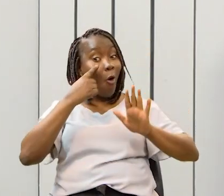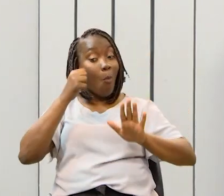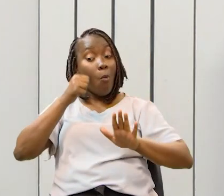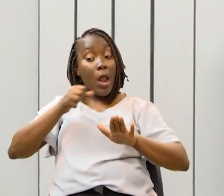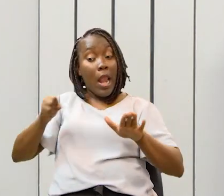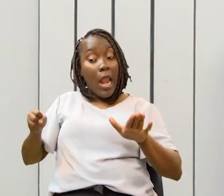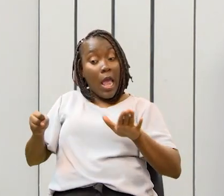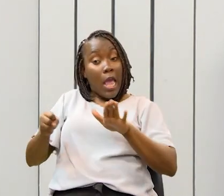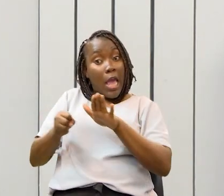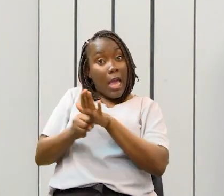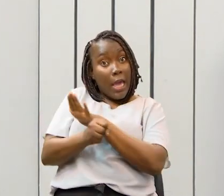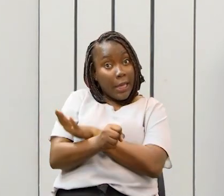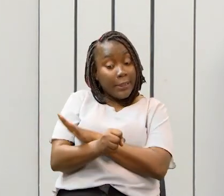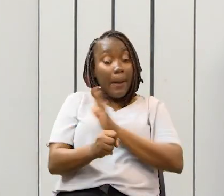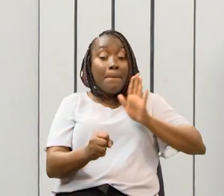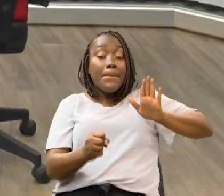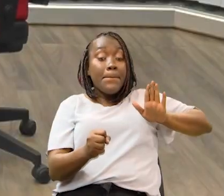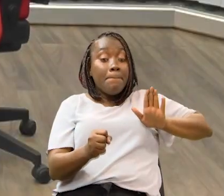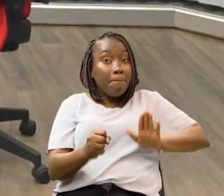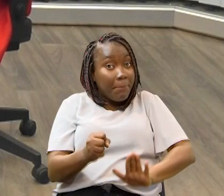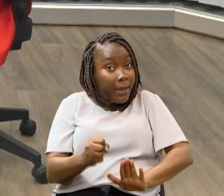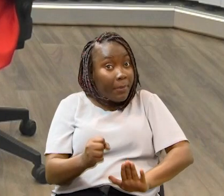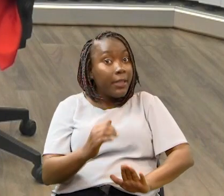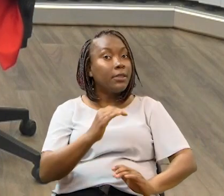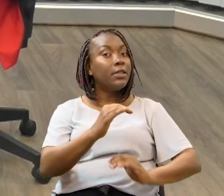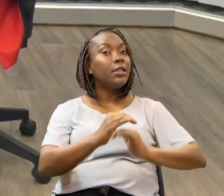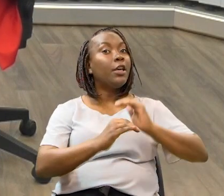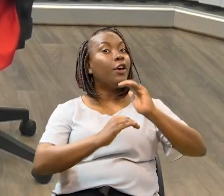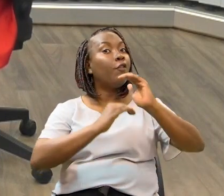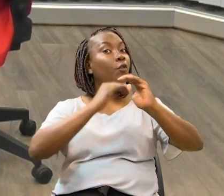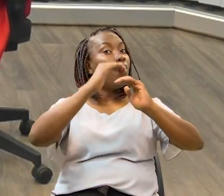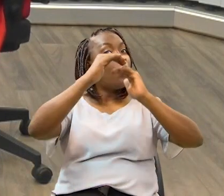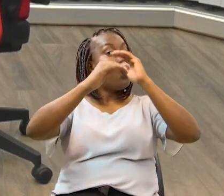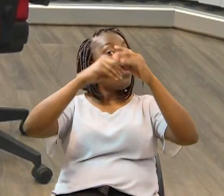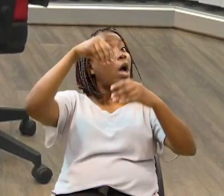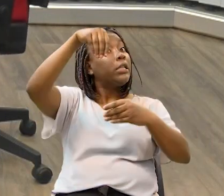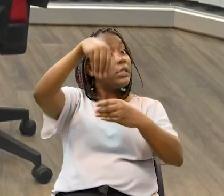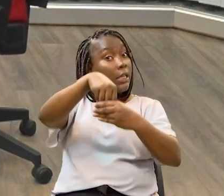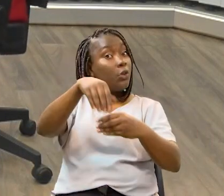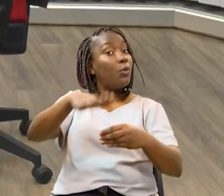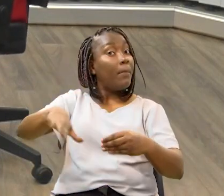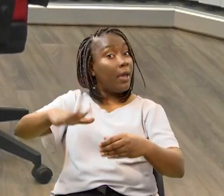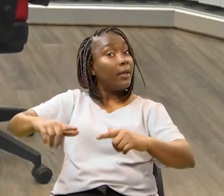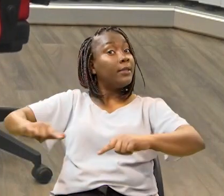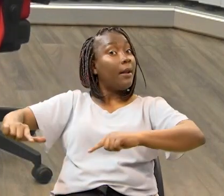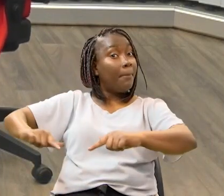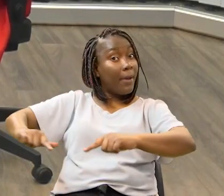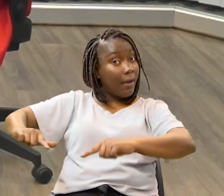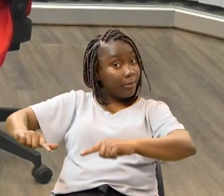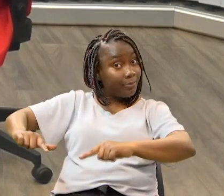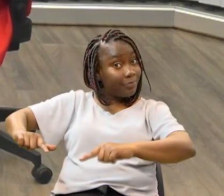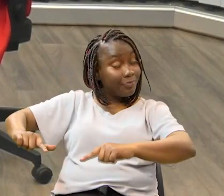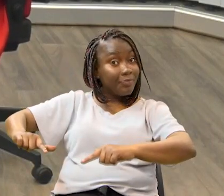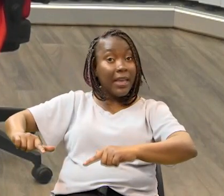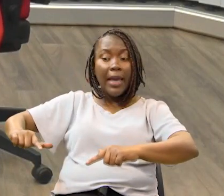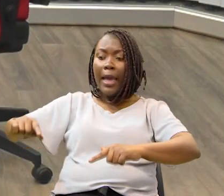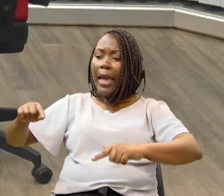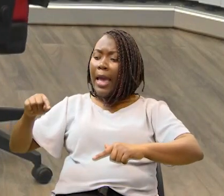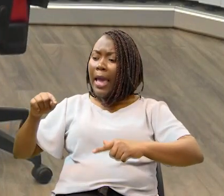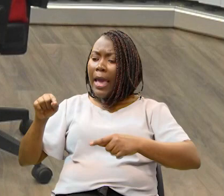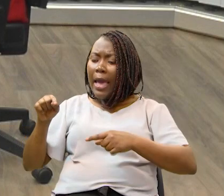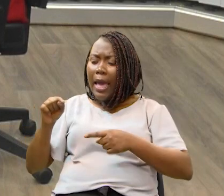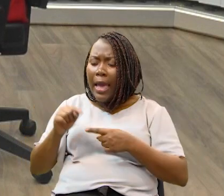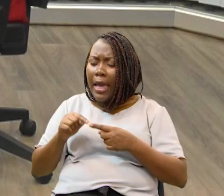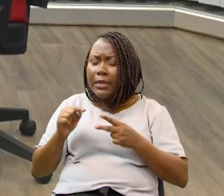só, ela permaneça forte, né? E ela evolua dentro do mercado de trabalho, né? E aí, essas